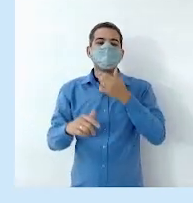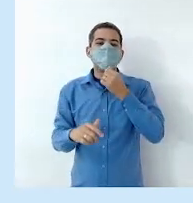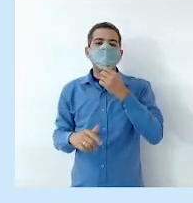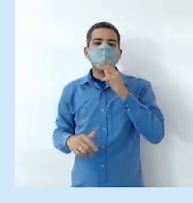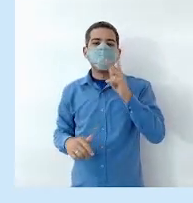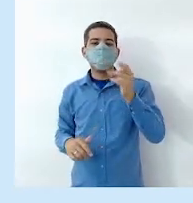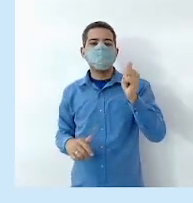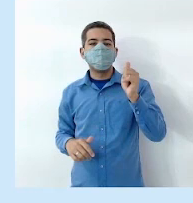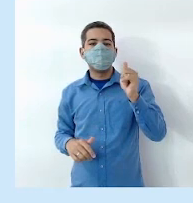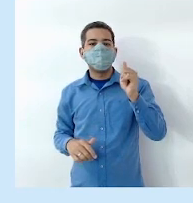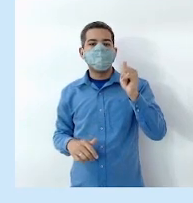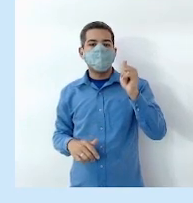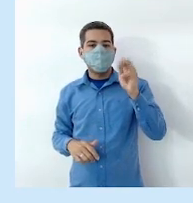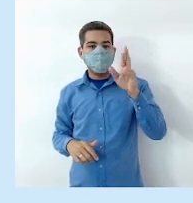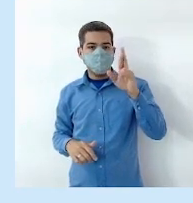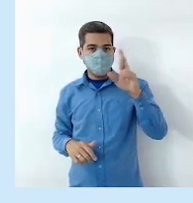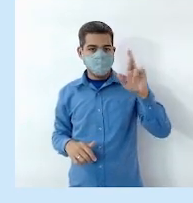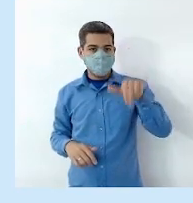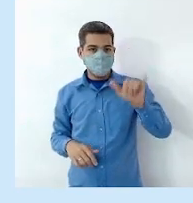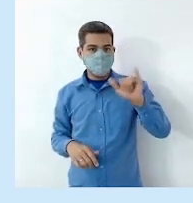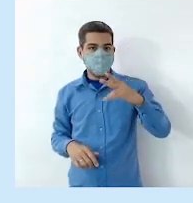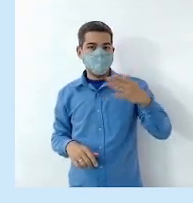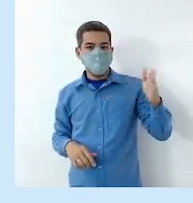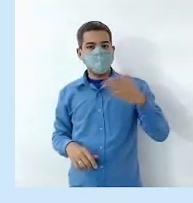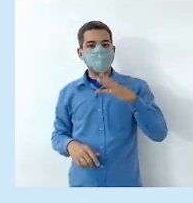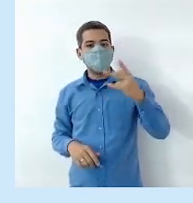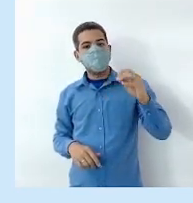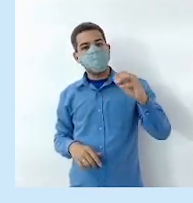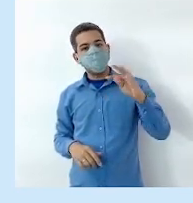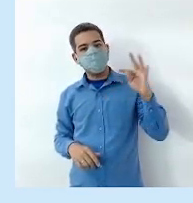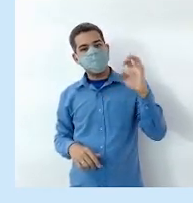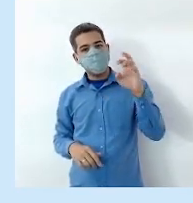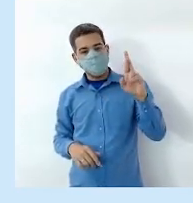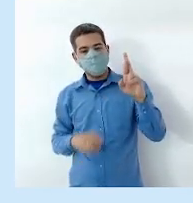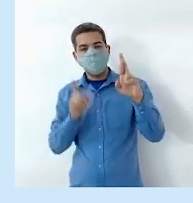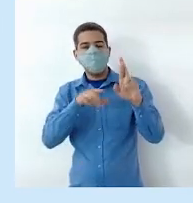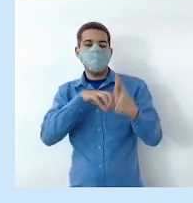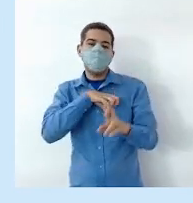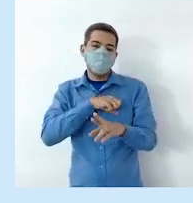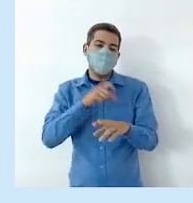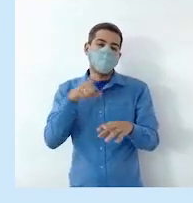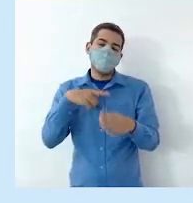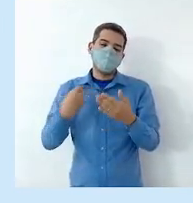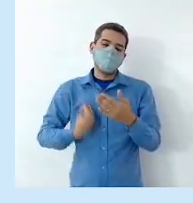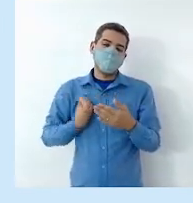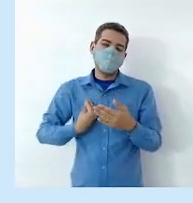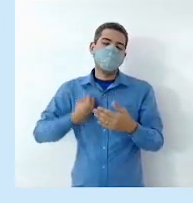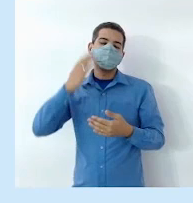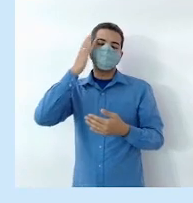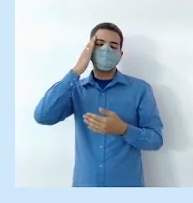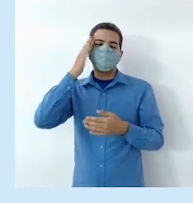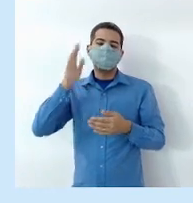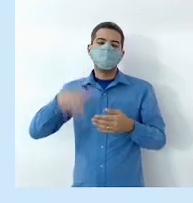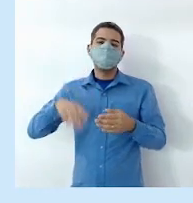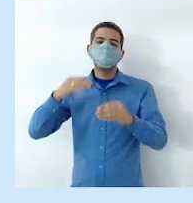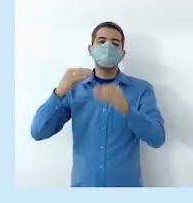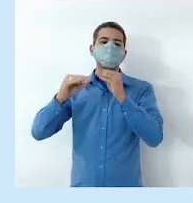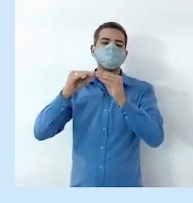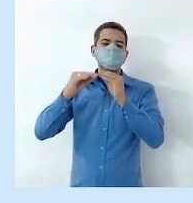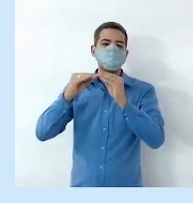conhecem muito, são diversos os romances ficcionais que fazem parte da nossa vida. Tem as novelas,